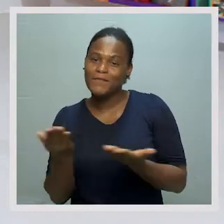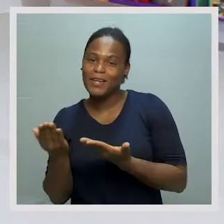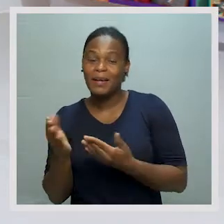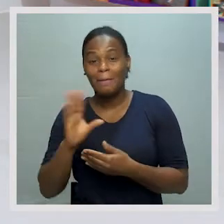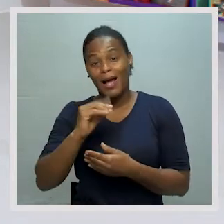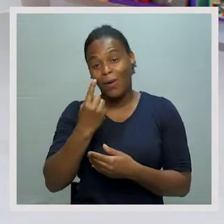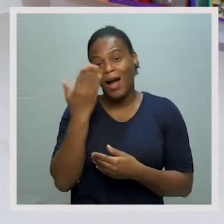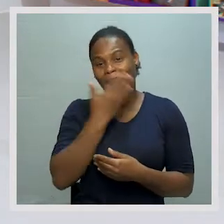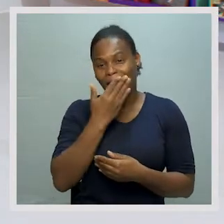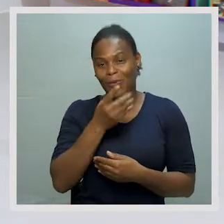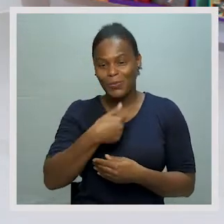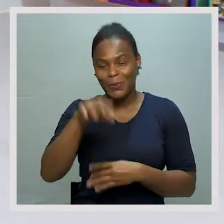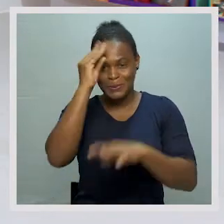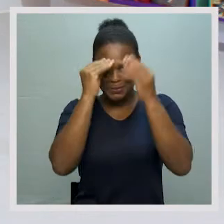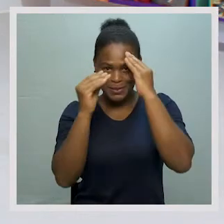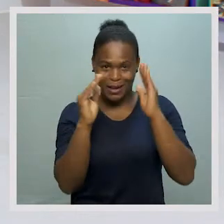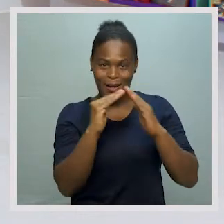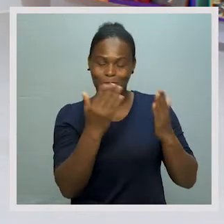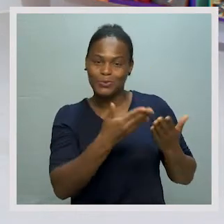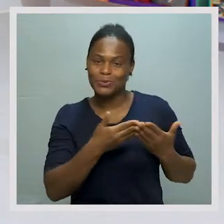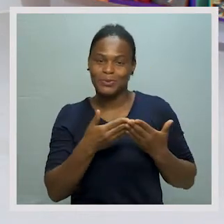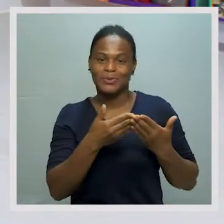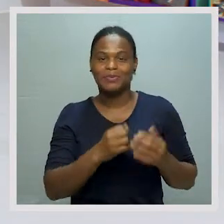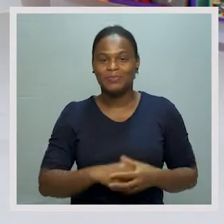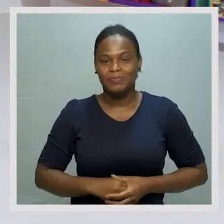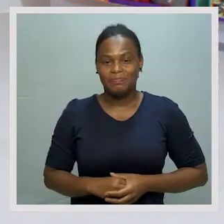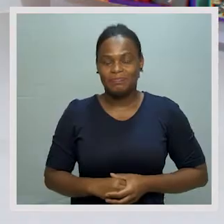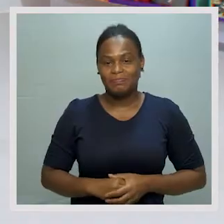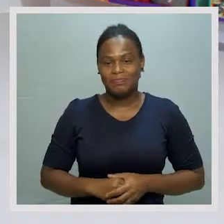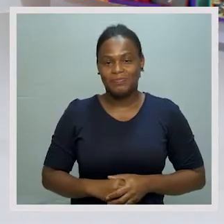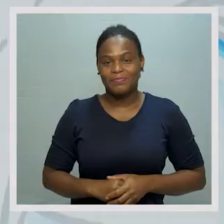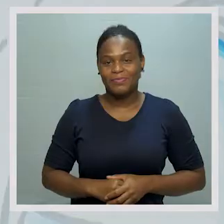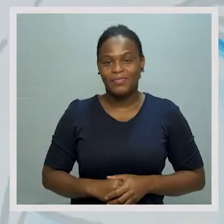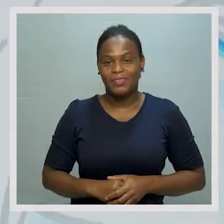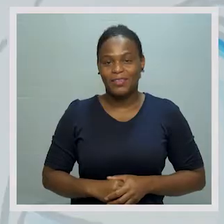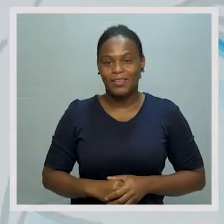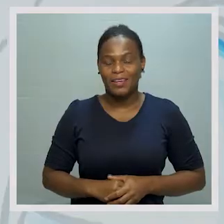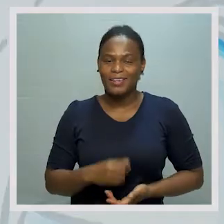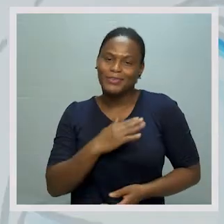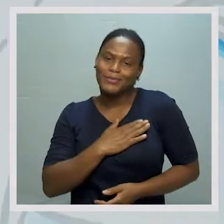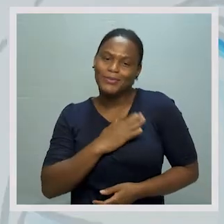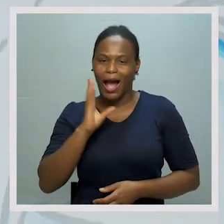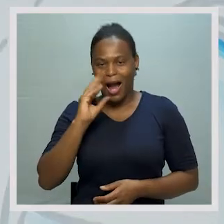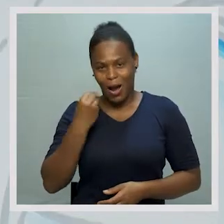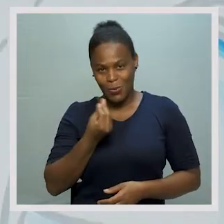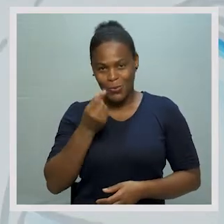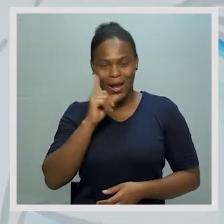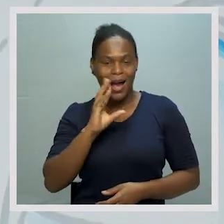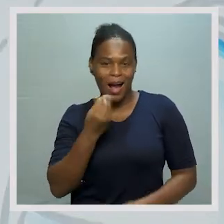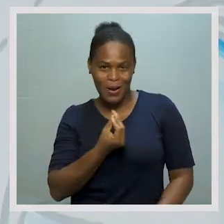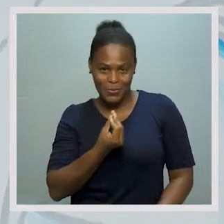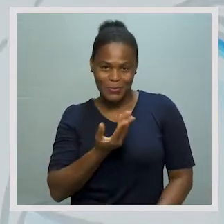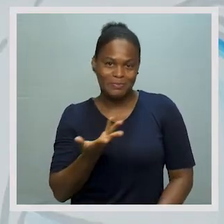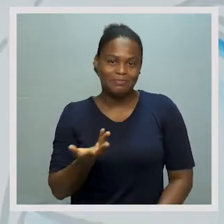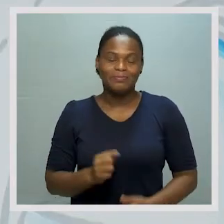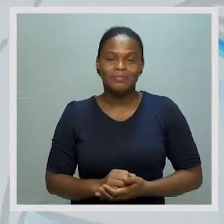bem-vindos a mais uma aula do Aprender e Estudar em Casa. Queridos alunos e